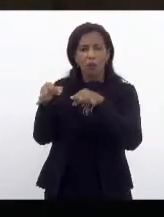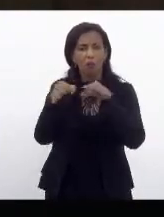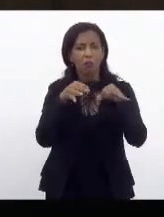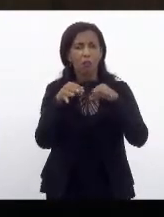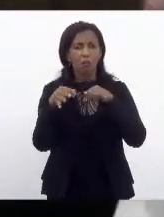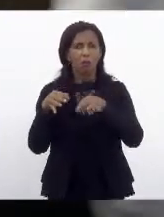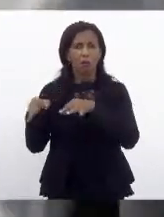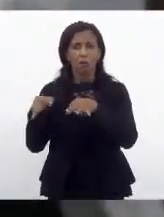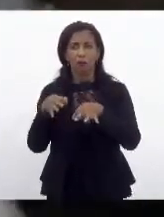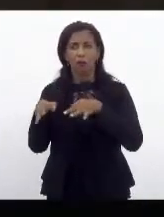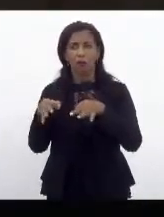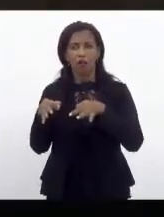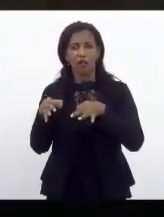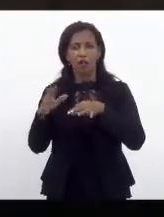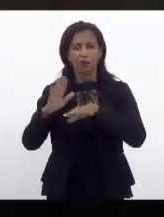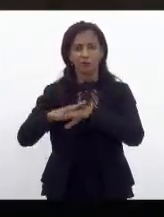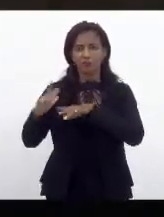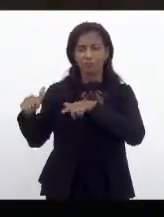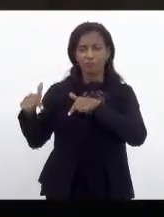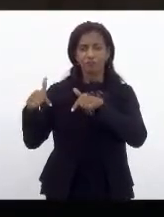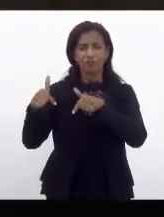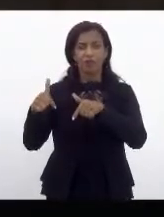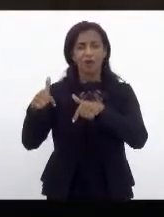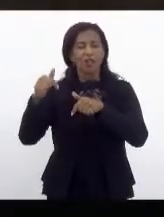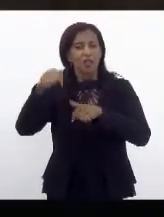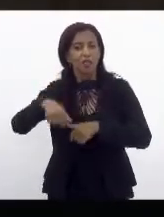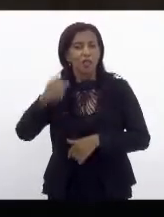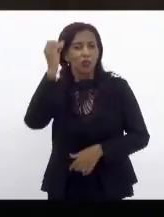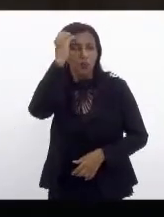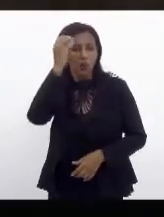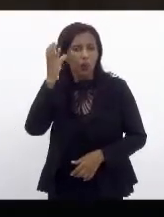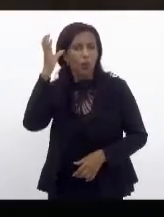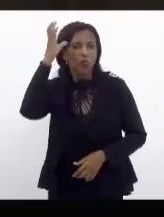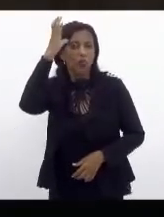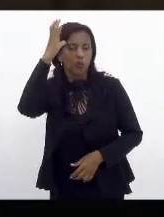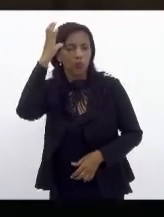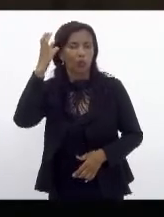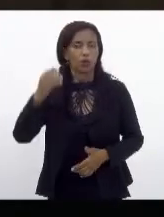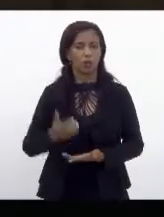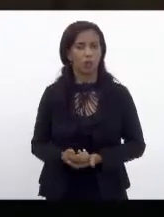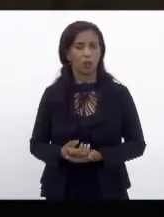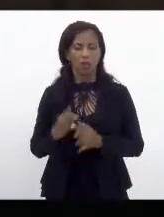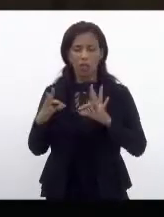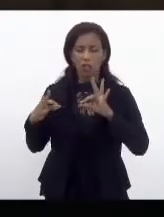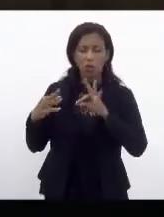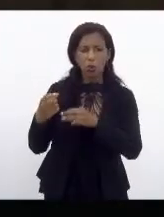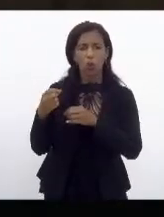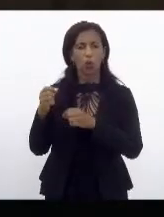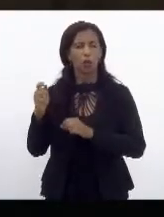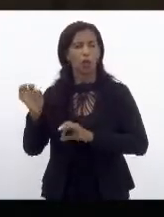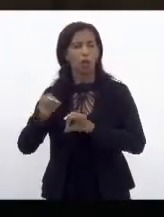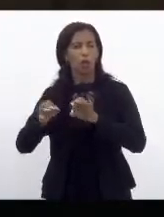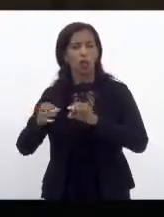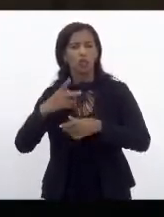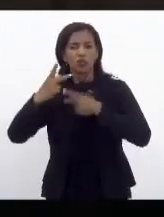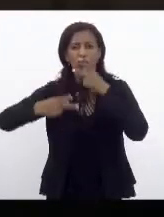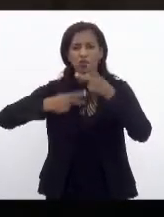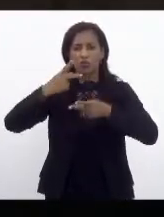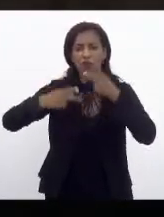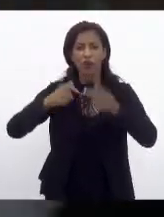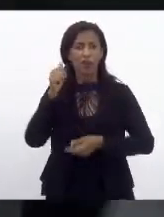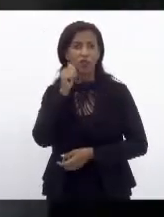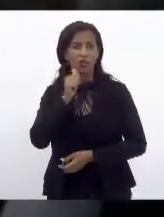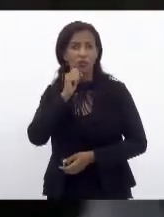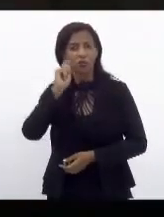de atuação dentro da cultura e toda a possibilidade de narrativa de